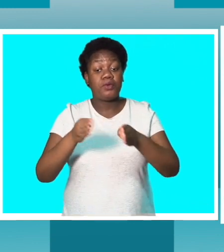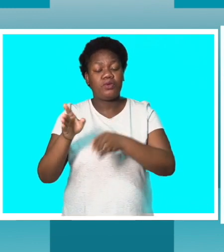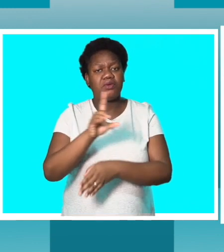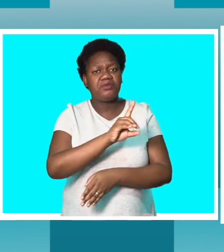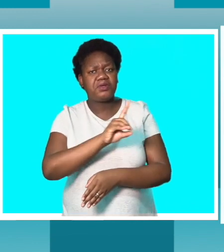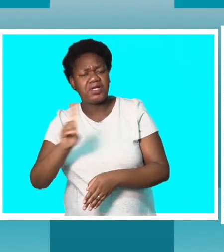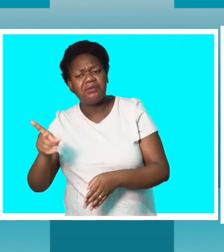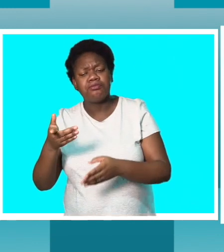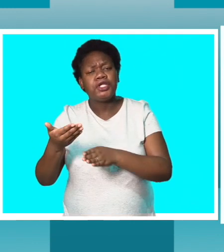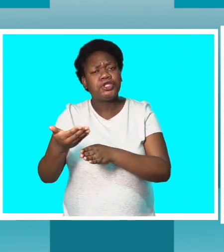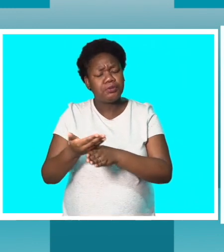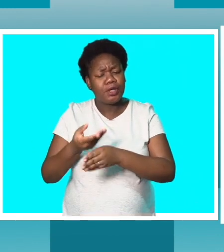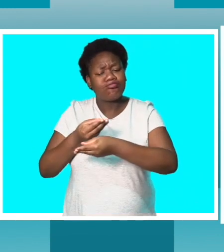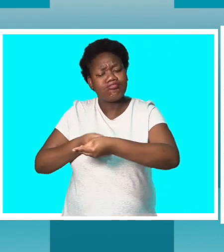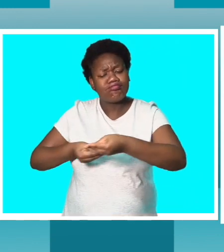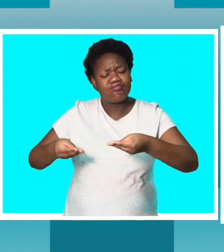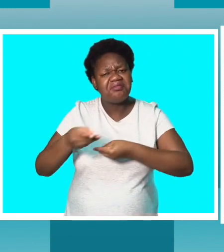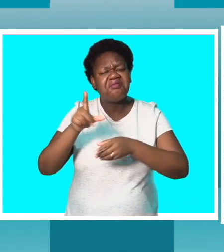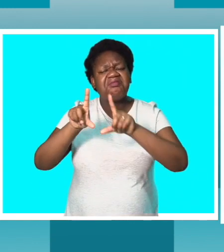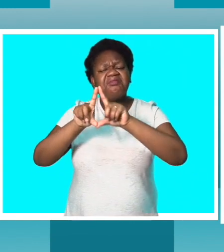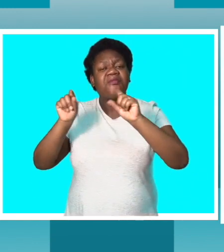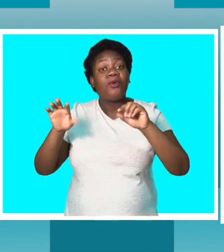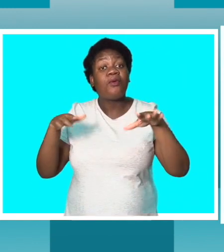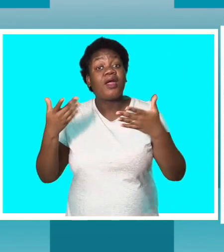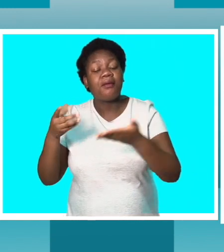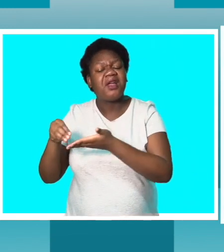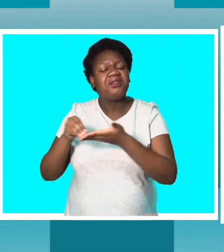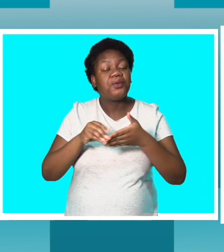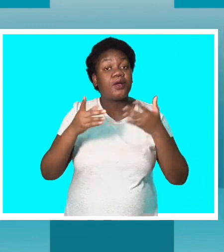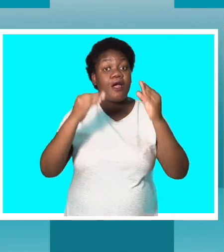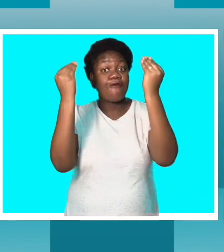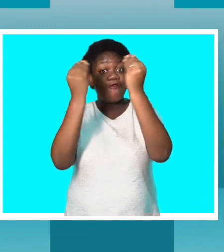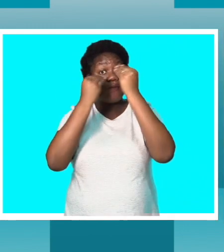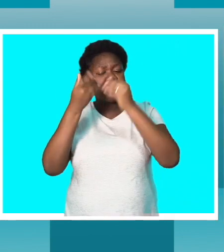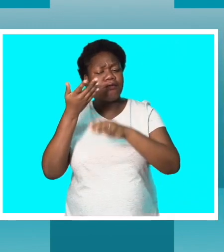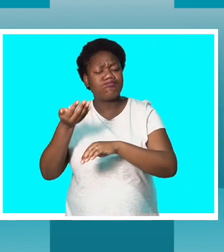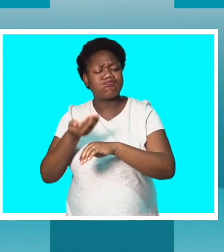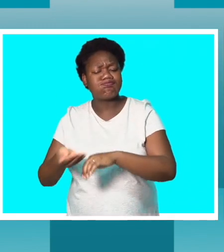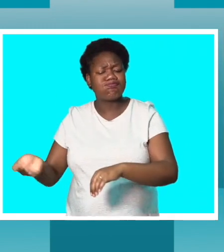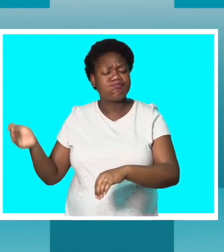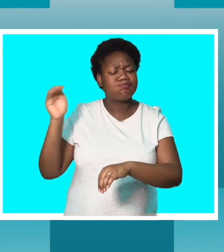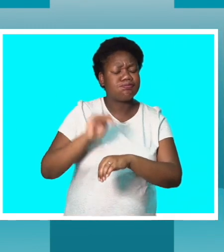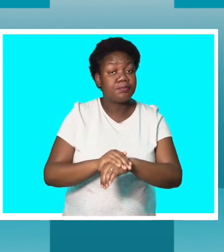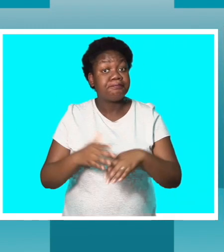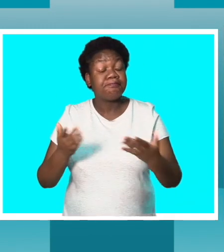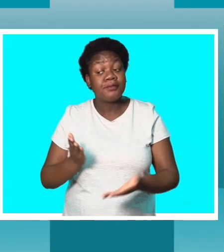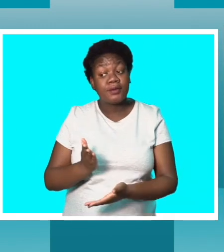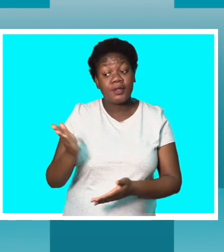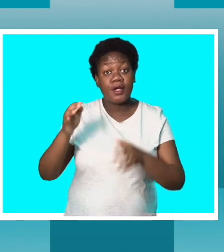deficiência, participaram na conferência de partilha de experiência sobre o projeto Acesso Inclusivo à Formação